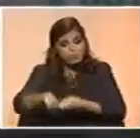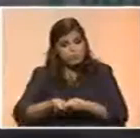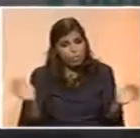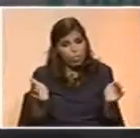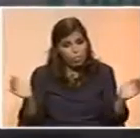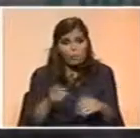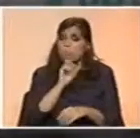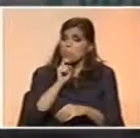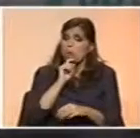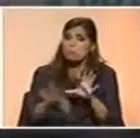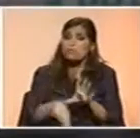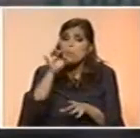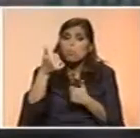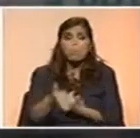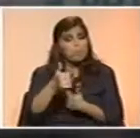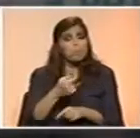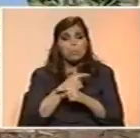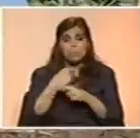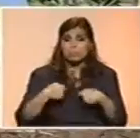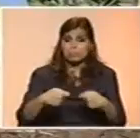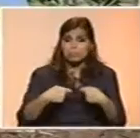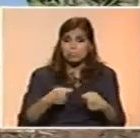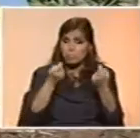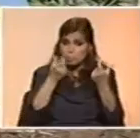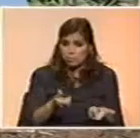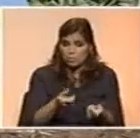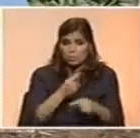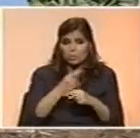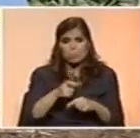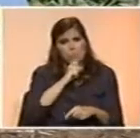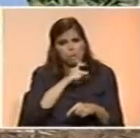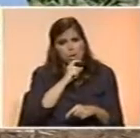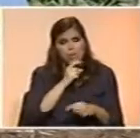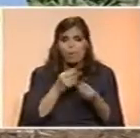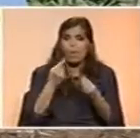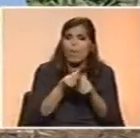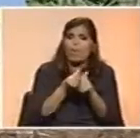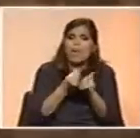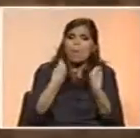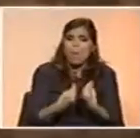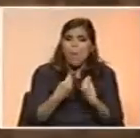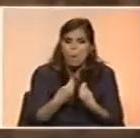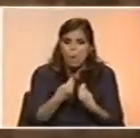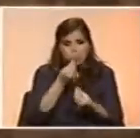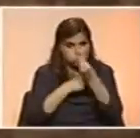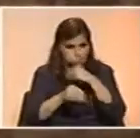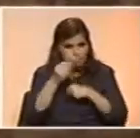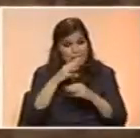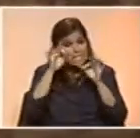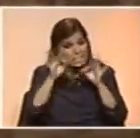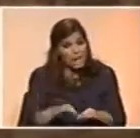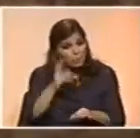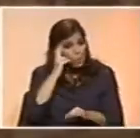opção. Isto porque os seus custos são reduzidos, porque se pode garantir a qualidade dos produtos e ter a certeza que